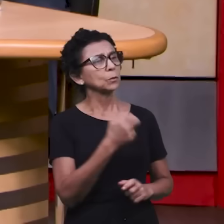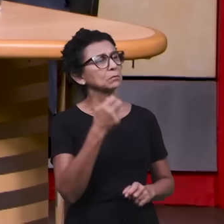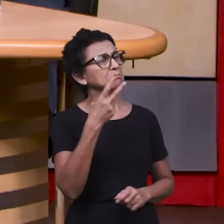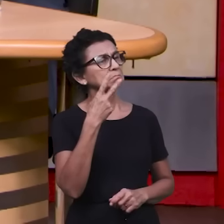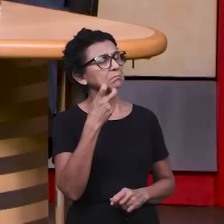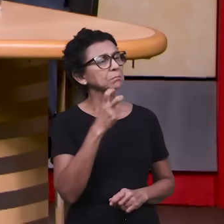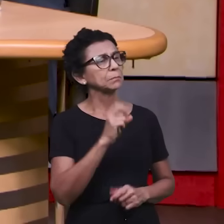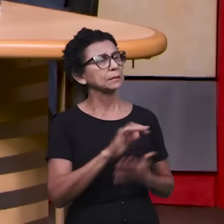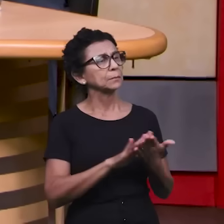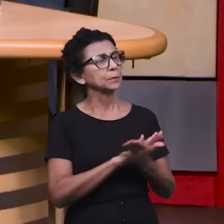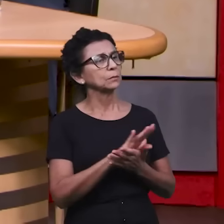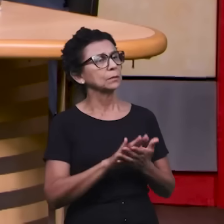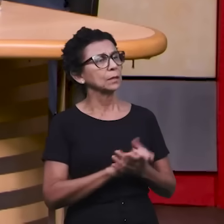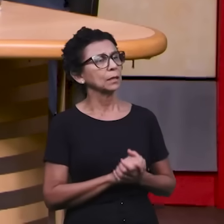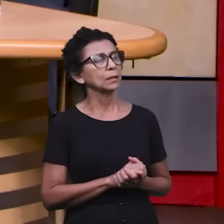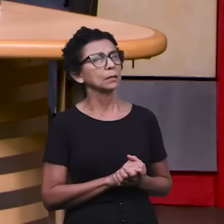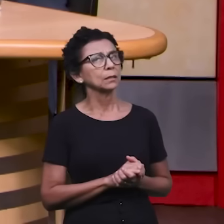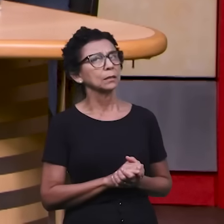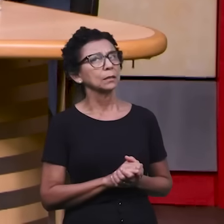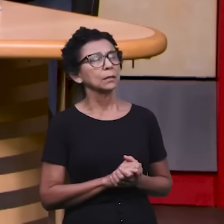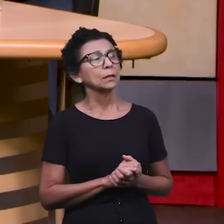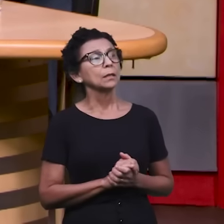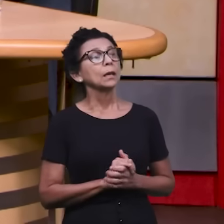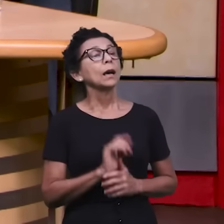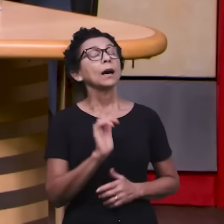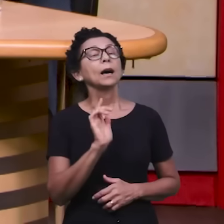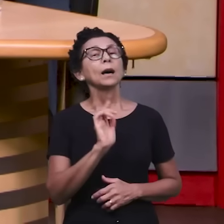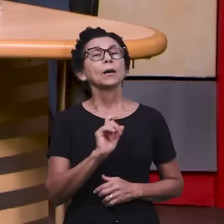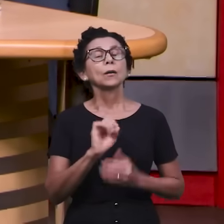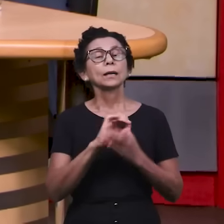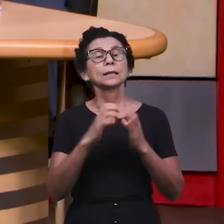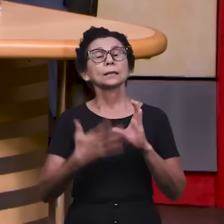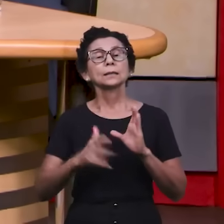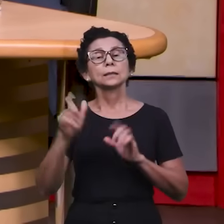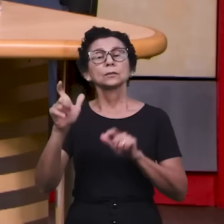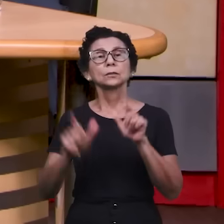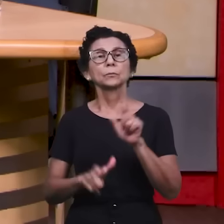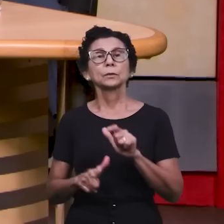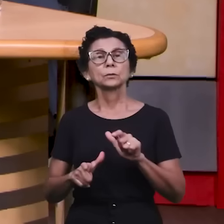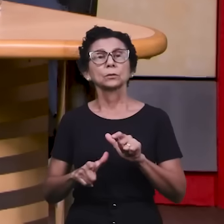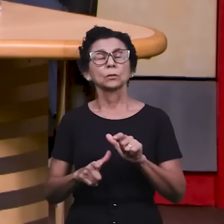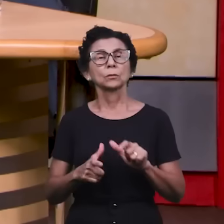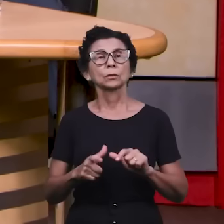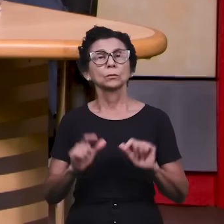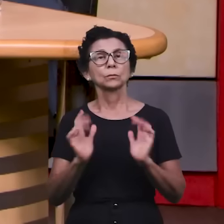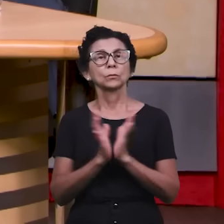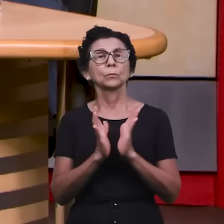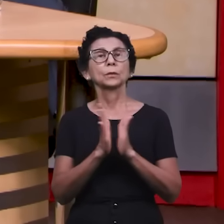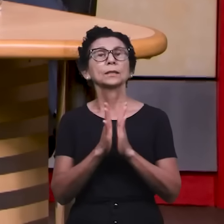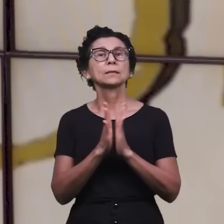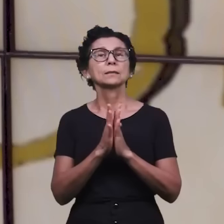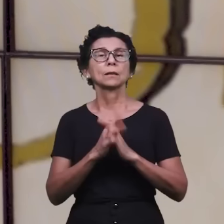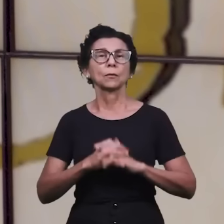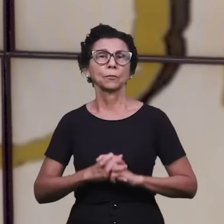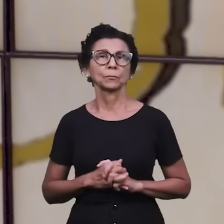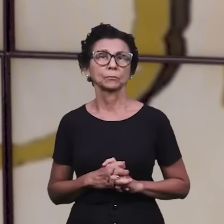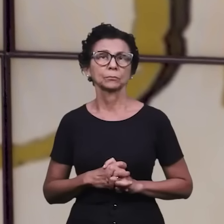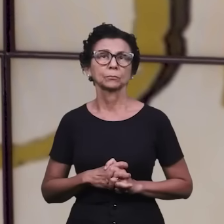importante. Como é que essas pessoas são escolhidas para o grupo de intercessão? Vai lá, você começou a falar. Eu diria que pode